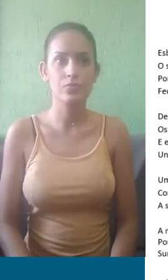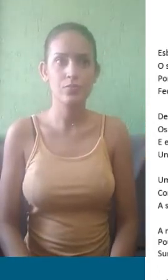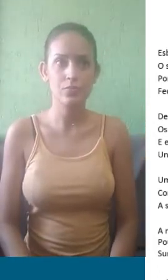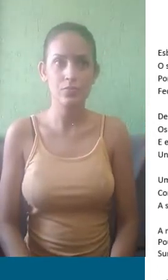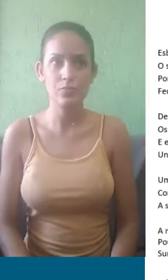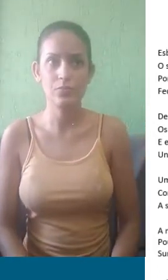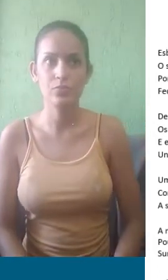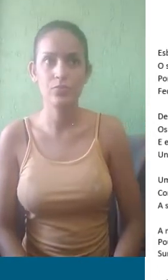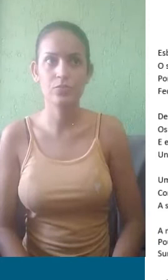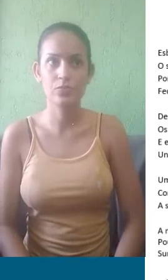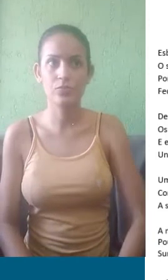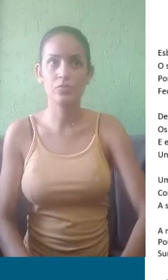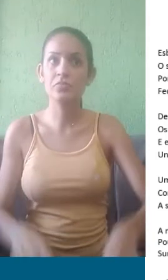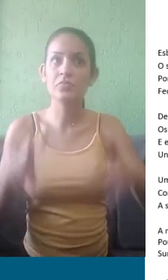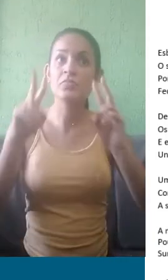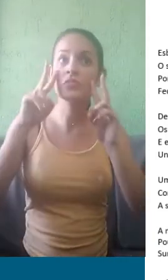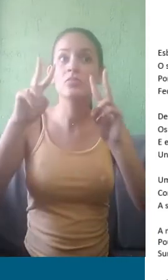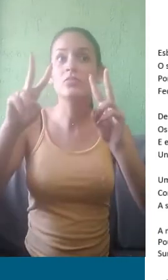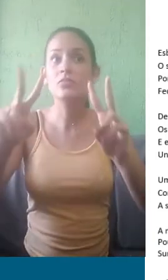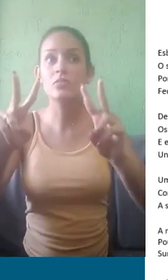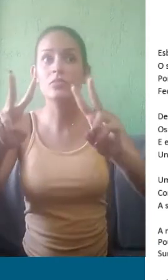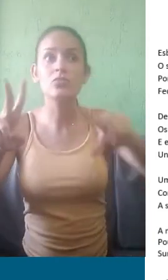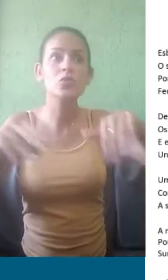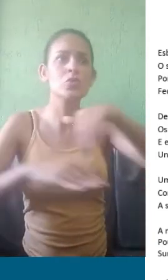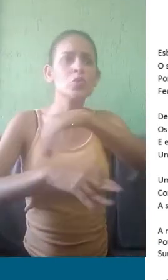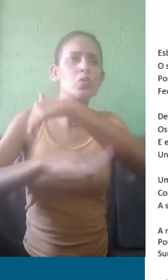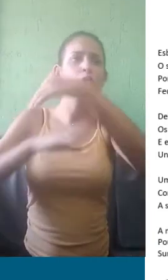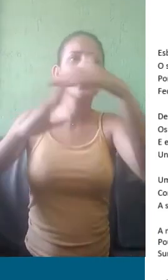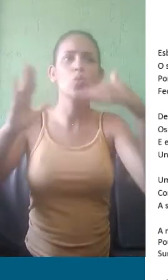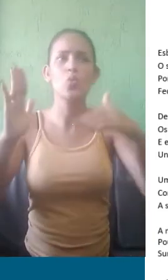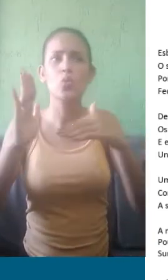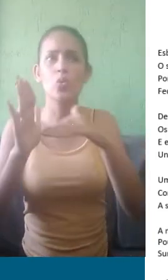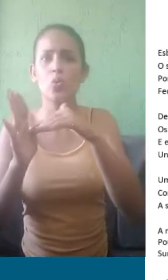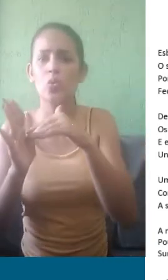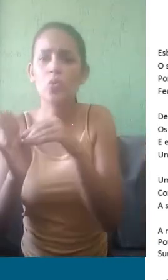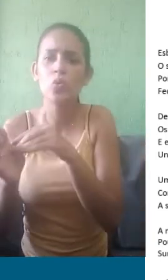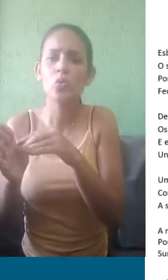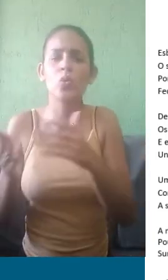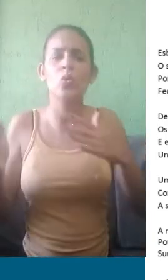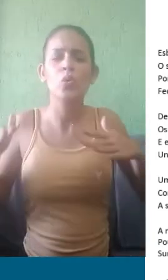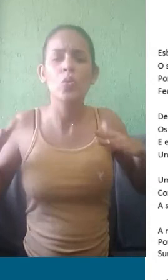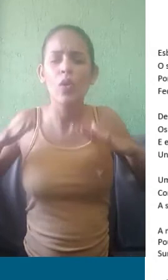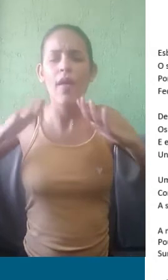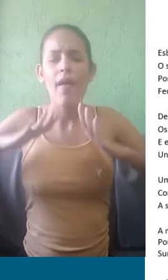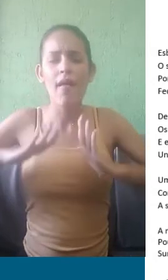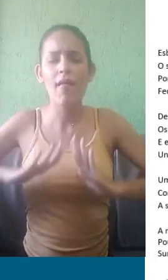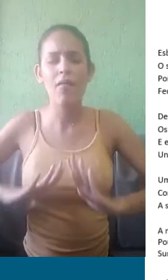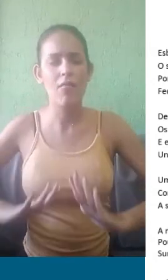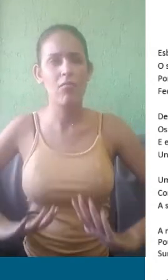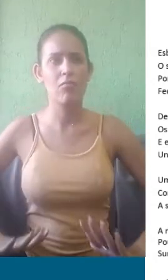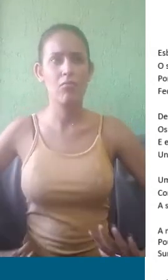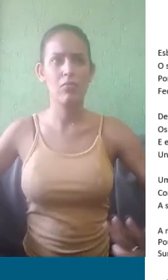de chamas aureolados. E em tudo, em torno, esbatem derramados uns tons suaves de